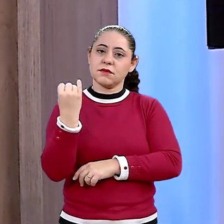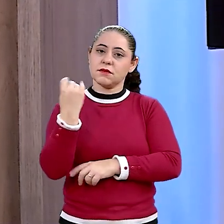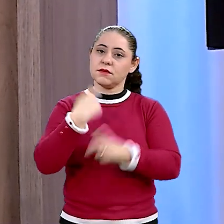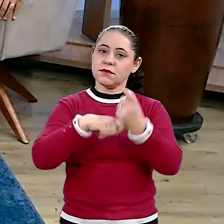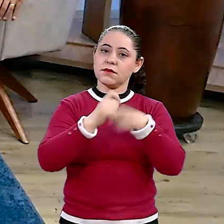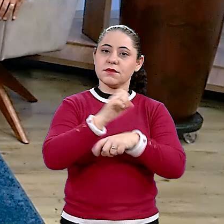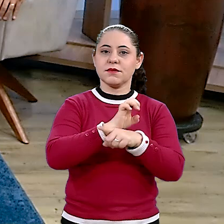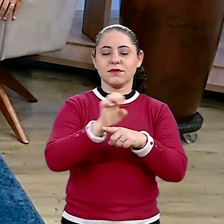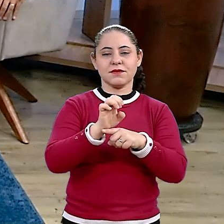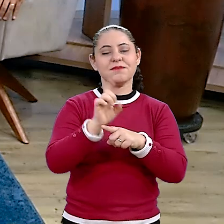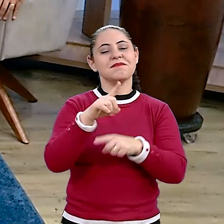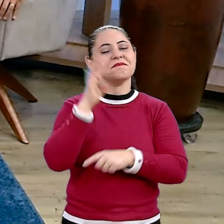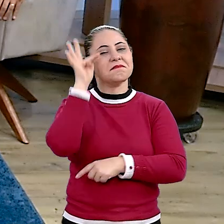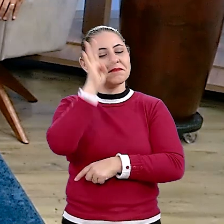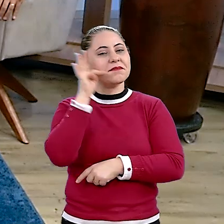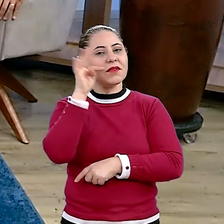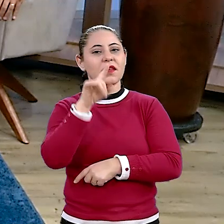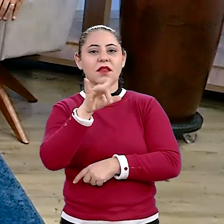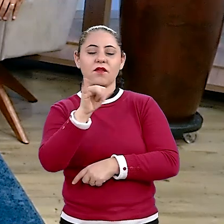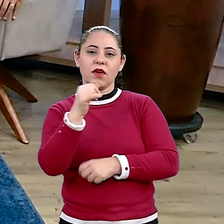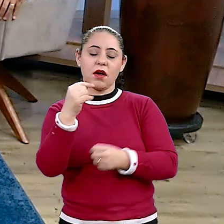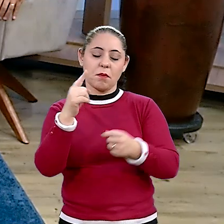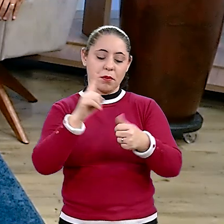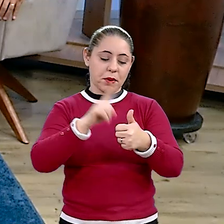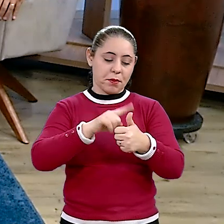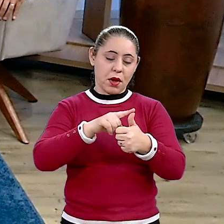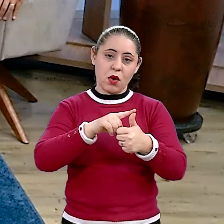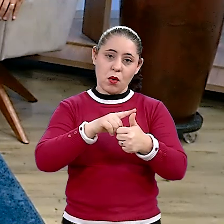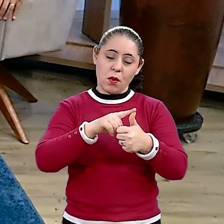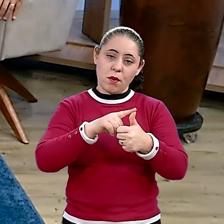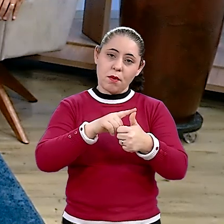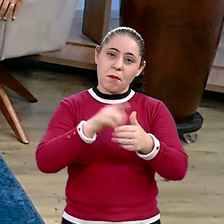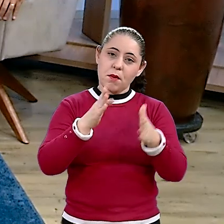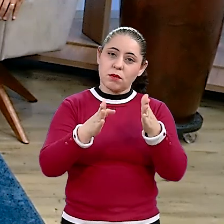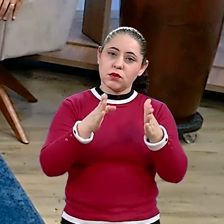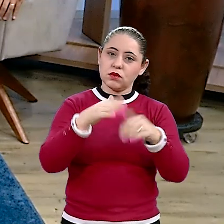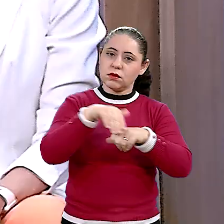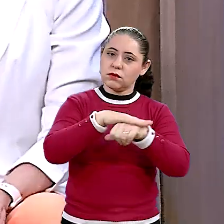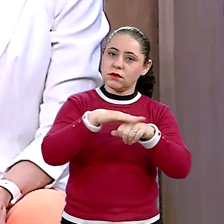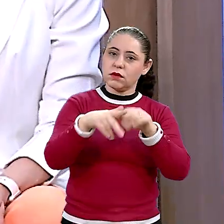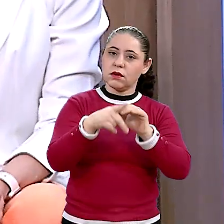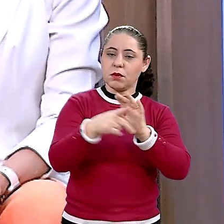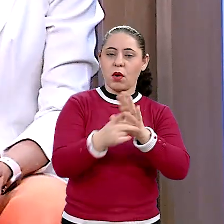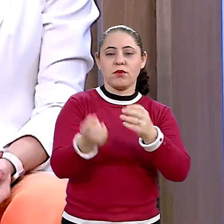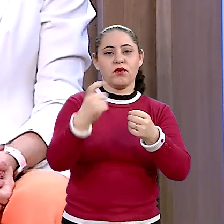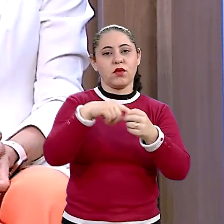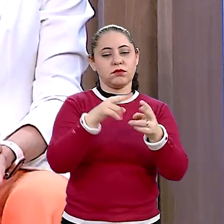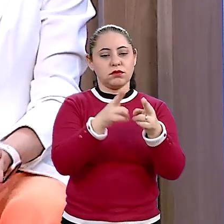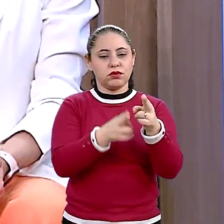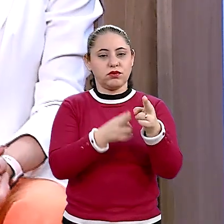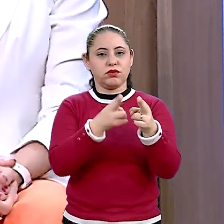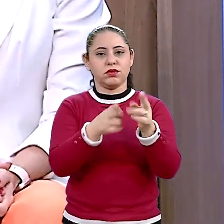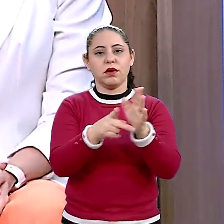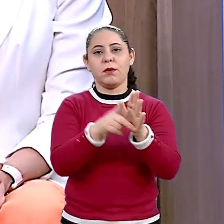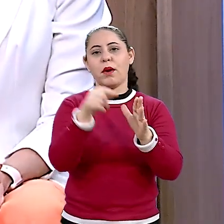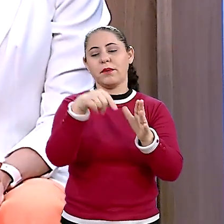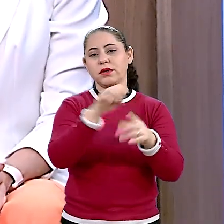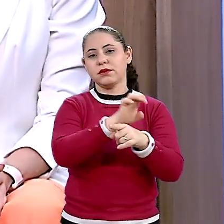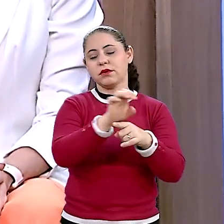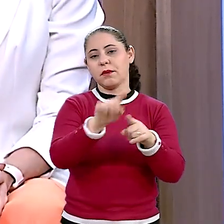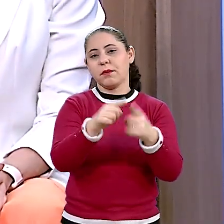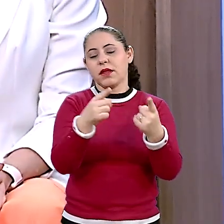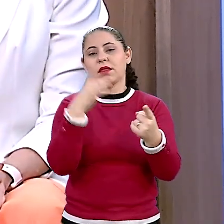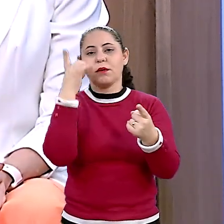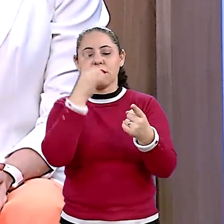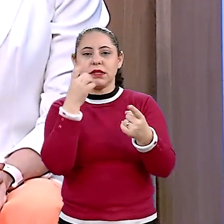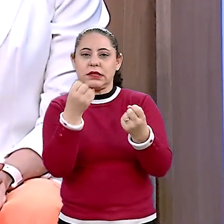do nosso estado, né, Tiago? Pois é, Lívia. Nesse primeiro bloco nós conversamos bastante com o deputado sobre a retomada do modal ferroviário aqui em Mato Grosso do Sul, mas o deputado,